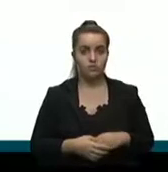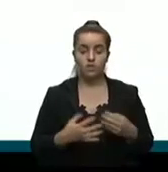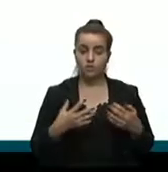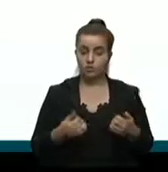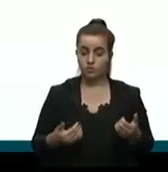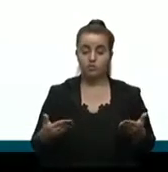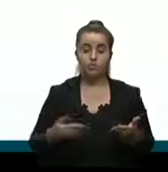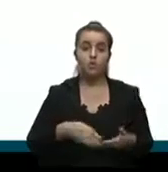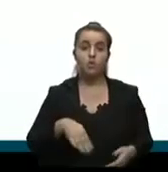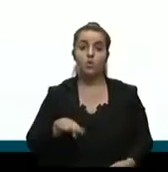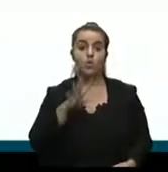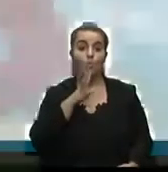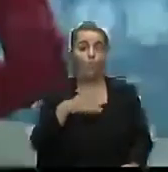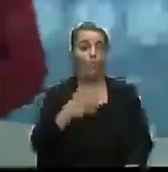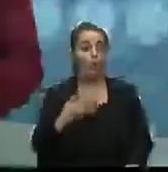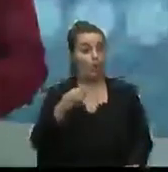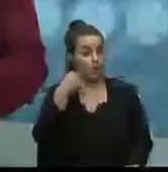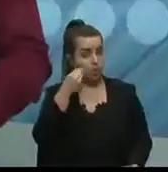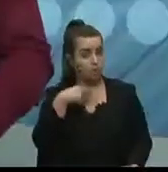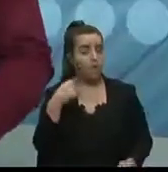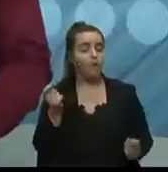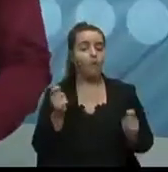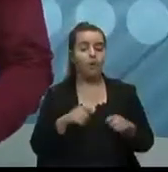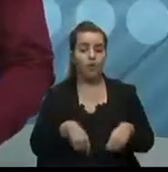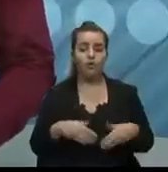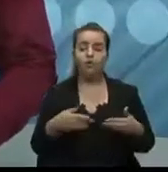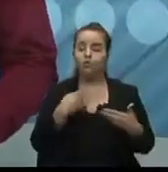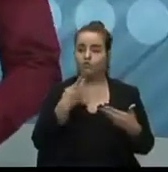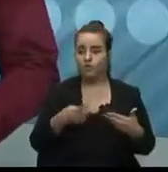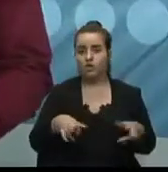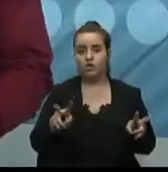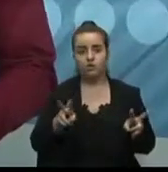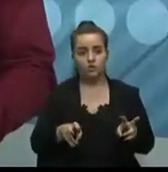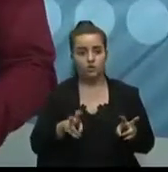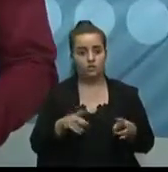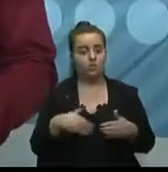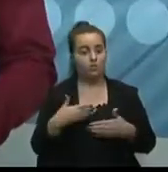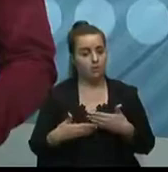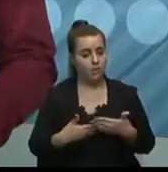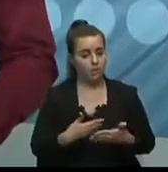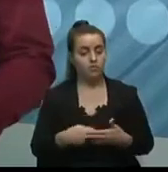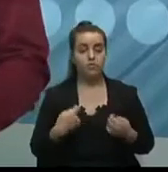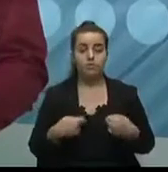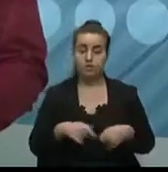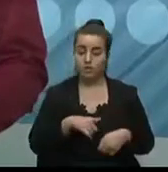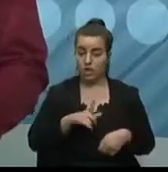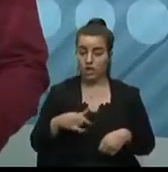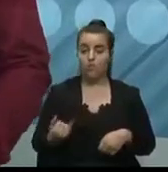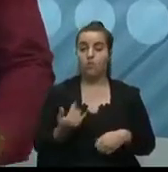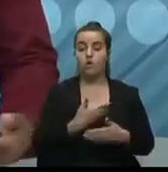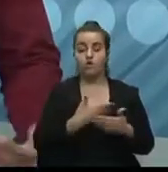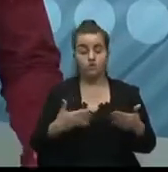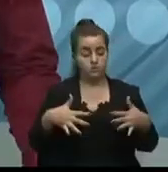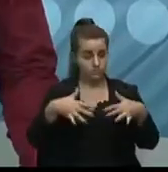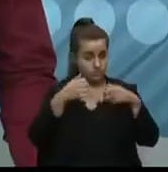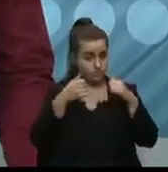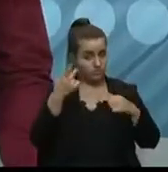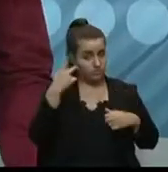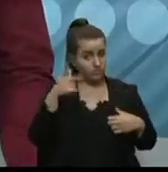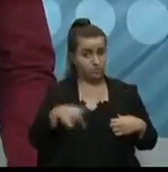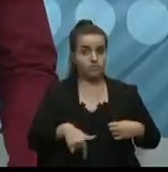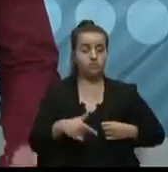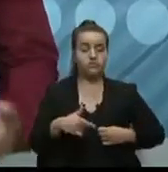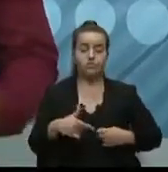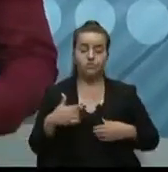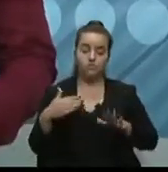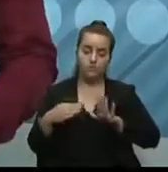Vamos, então, conhecer o teste de hipótese no que diz respeito aos passos a serem seguidos. É importante que você se atente a esses